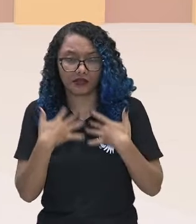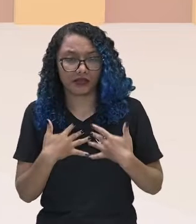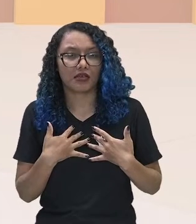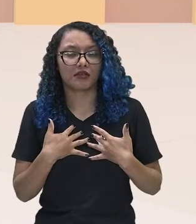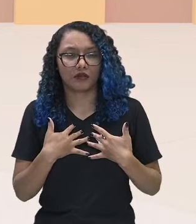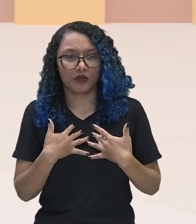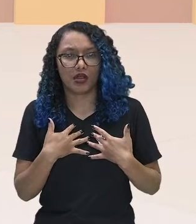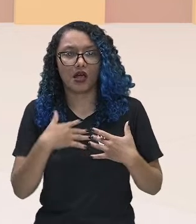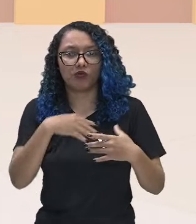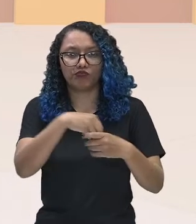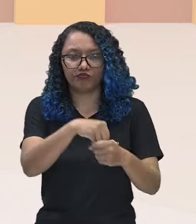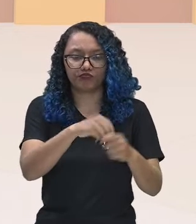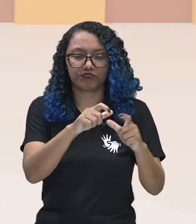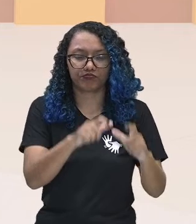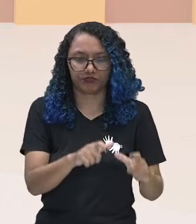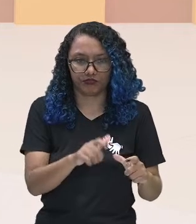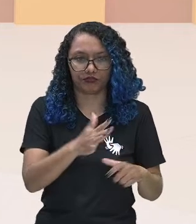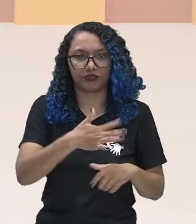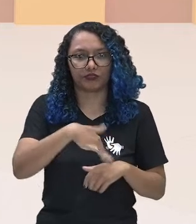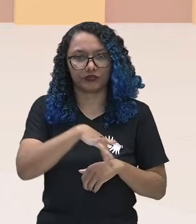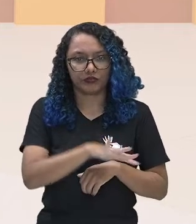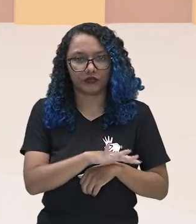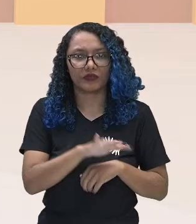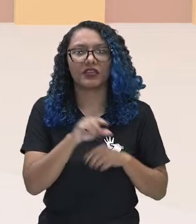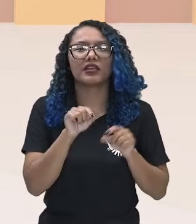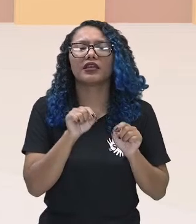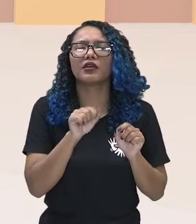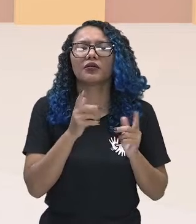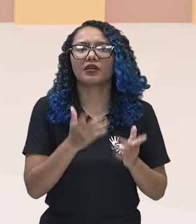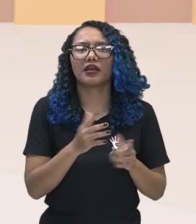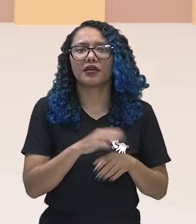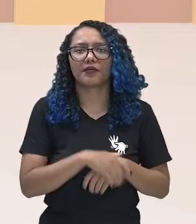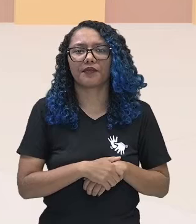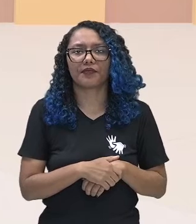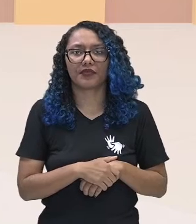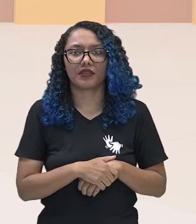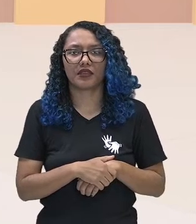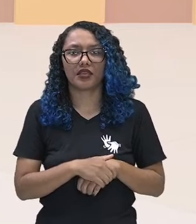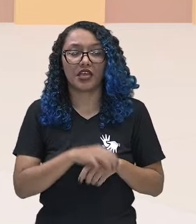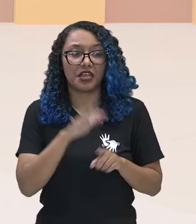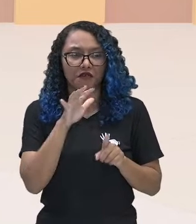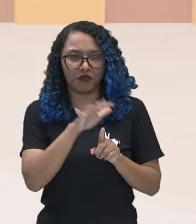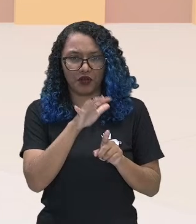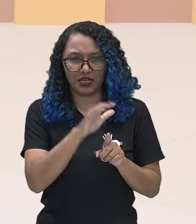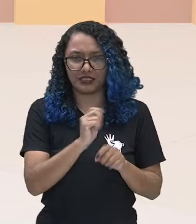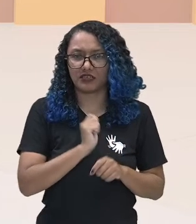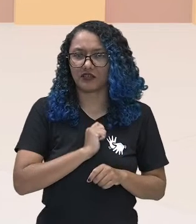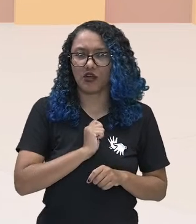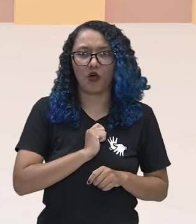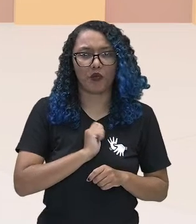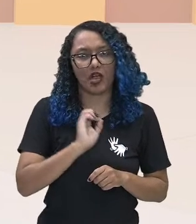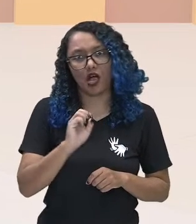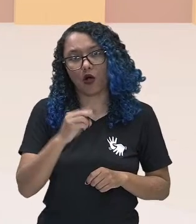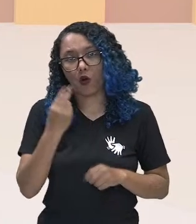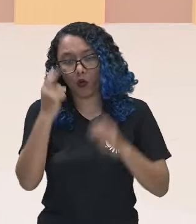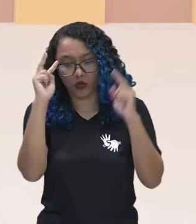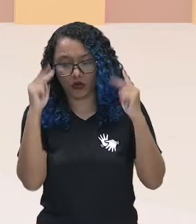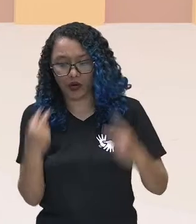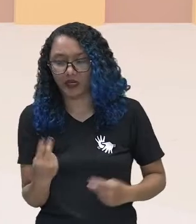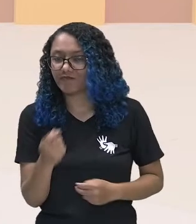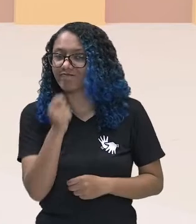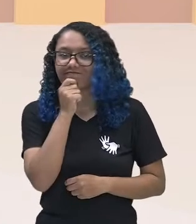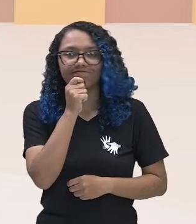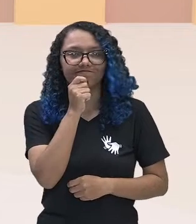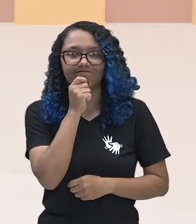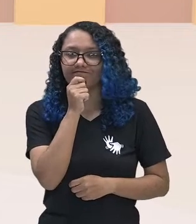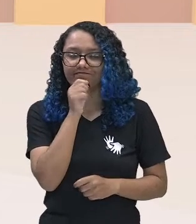espaço natural, que ainda não sofreu ali a ação antrópica ou a ação do homem, né, a